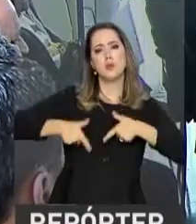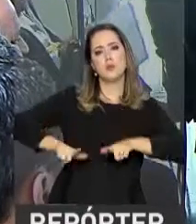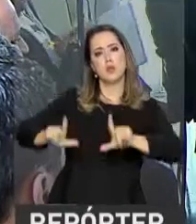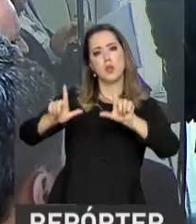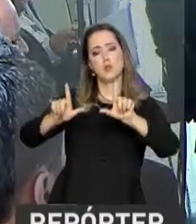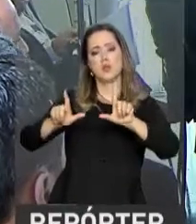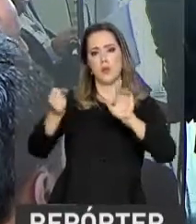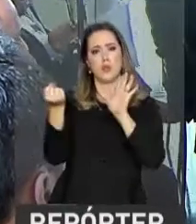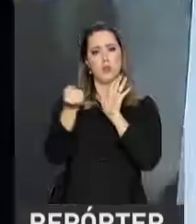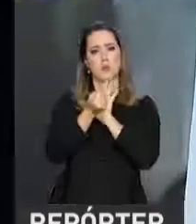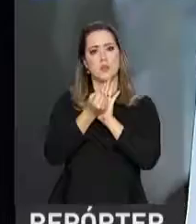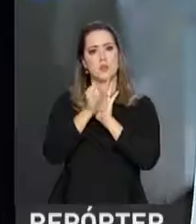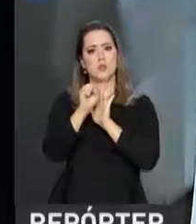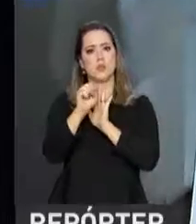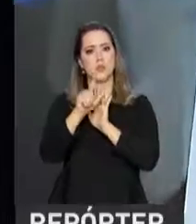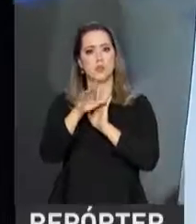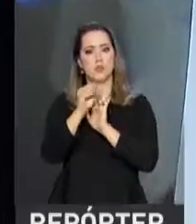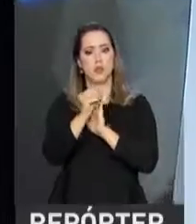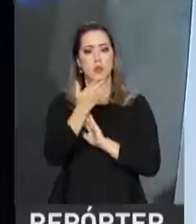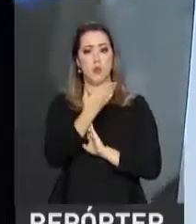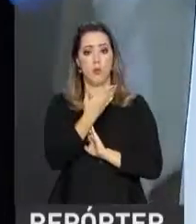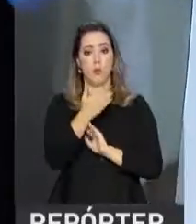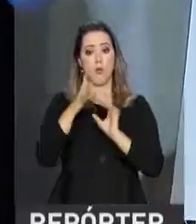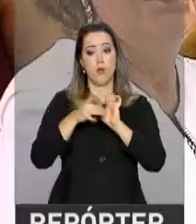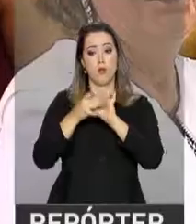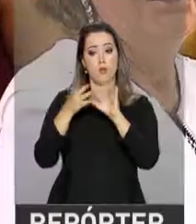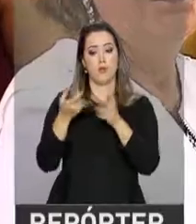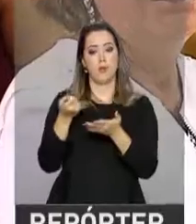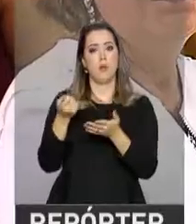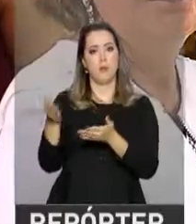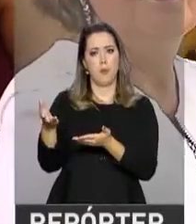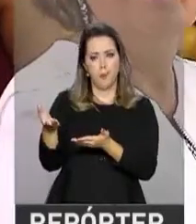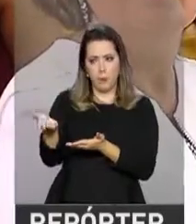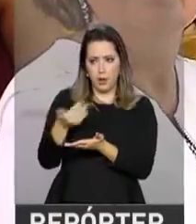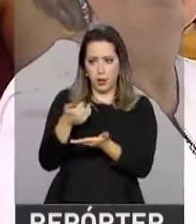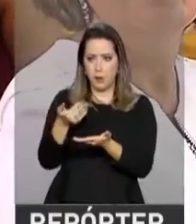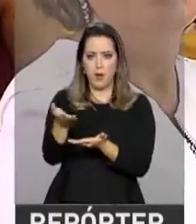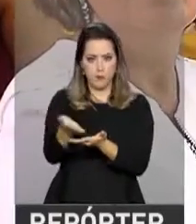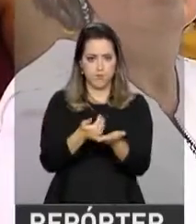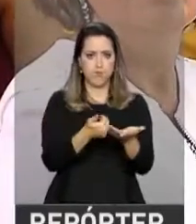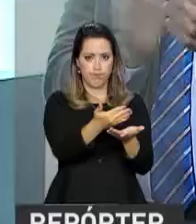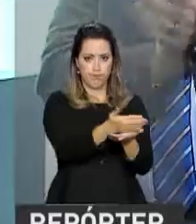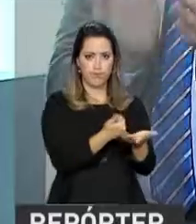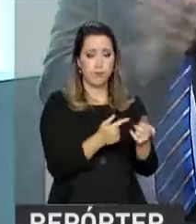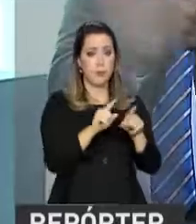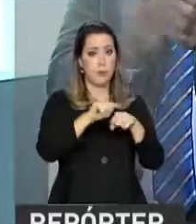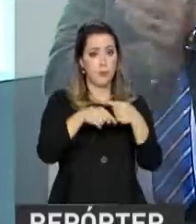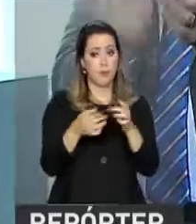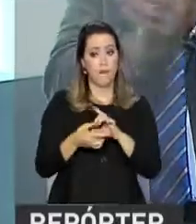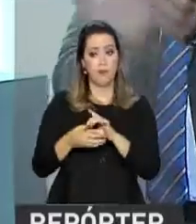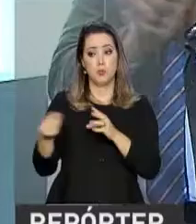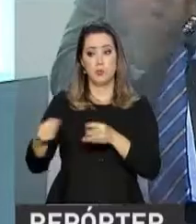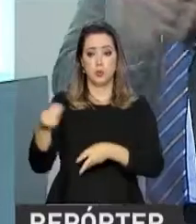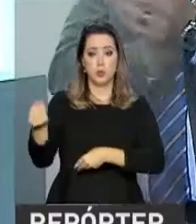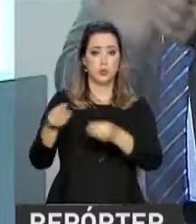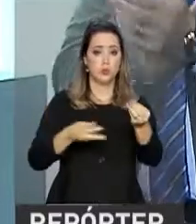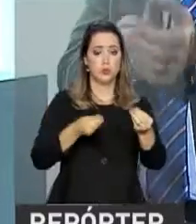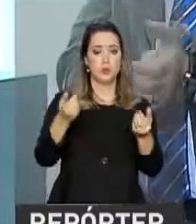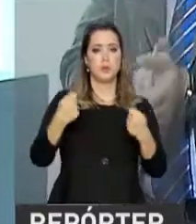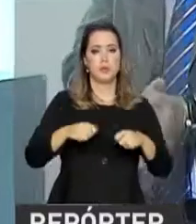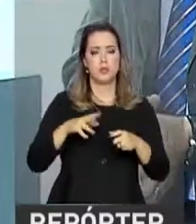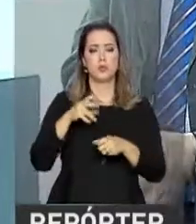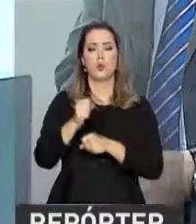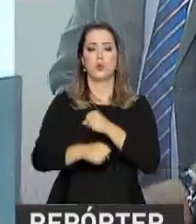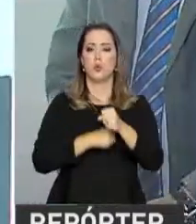de habilitação a autorização para cobrar e distribuir os direitos autorais terá de ser reavaliada